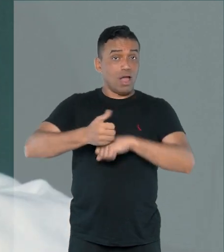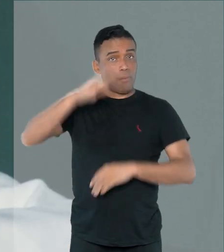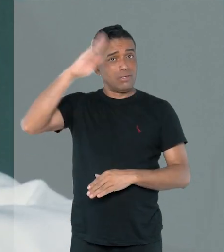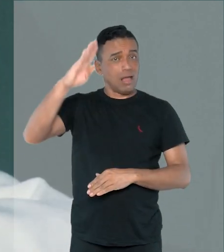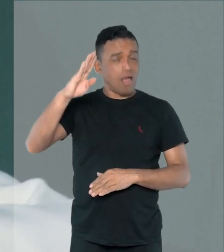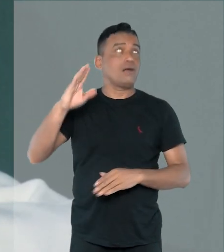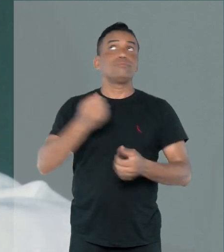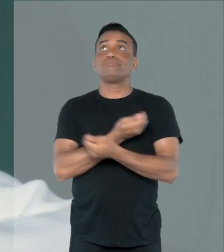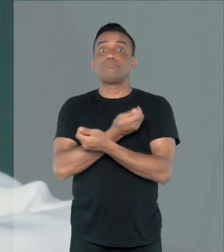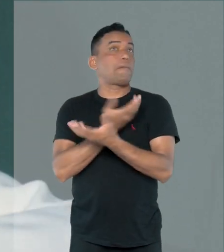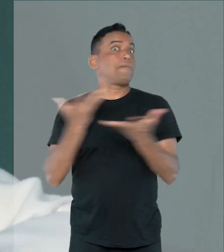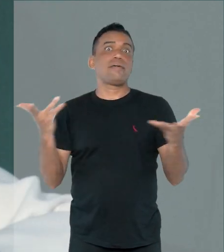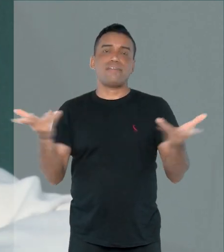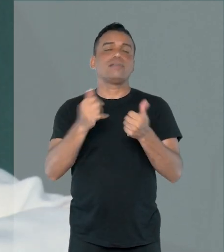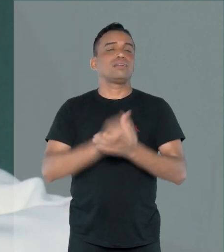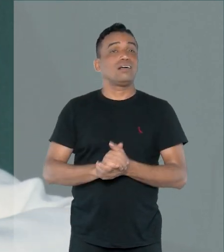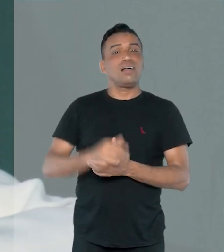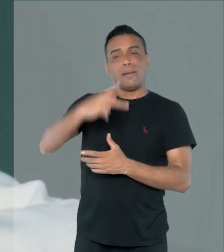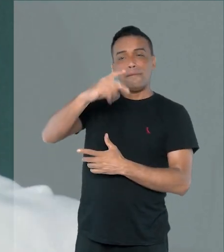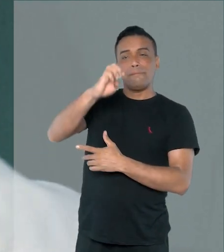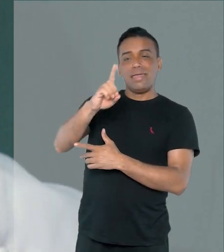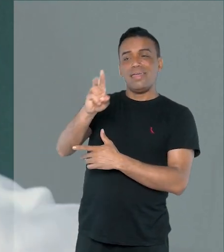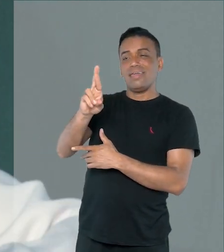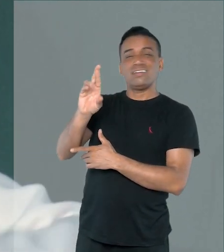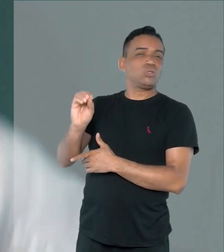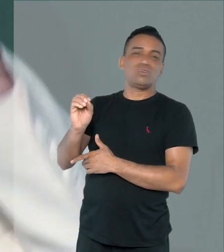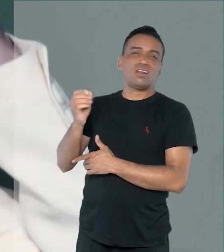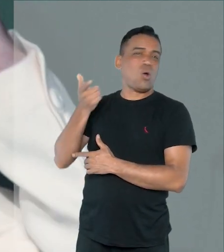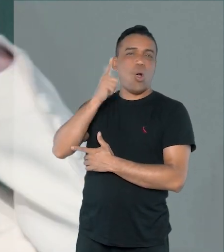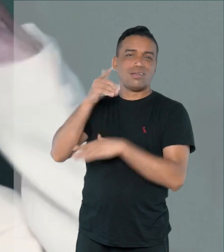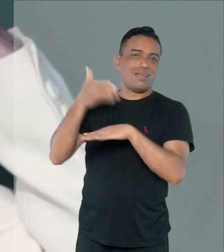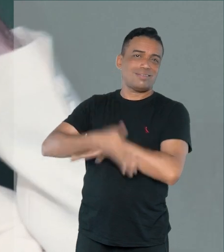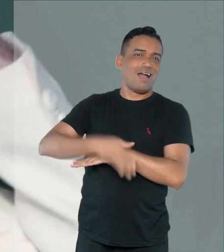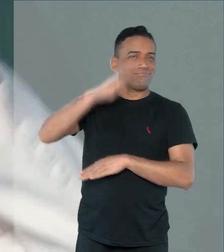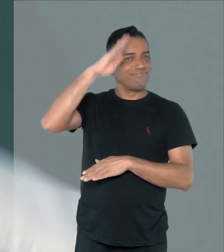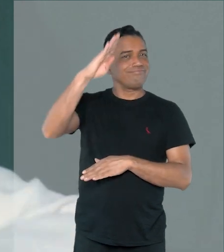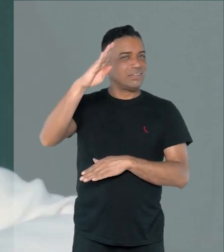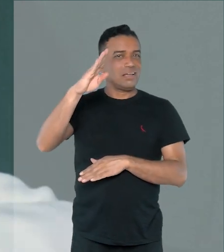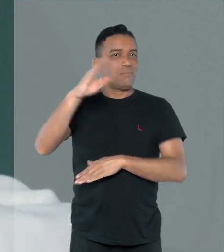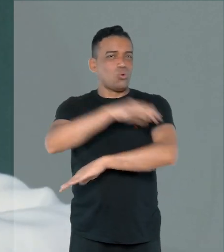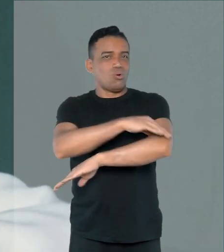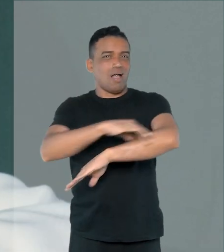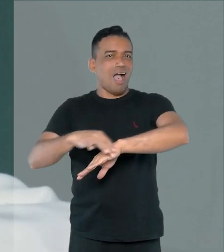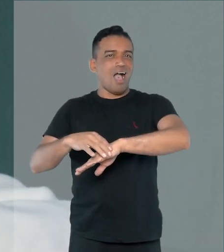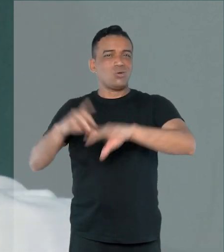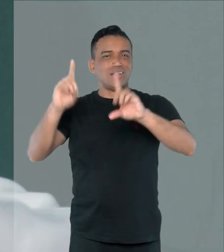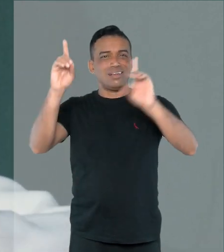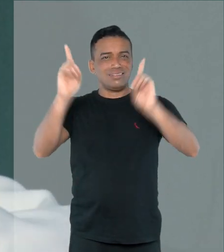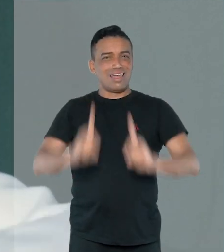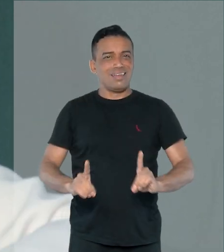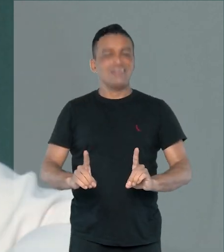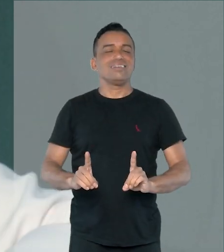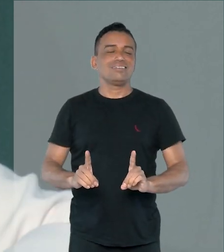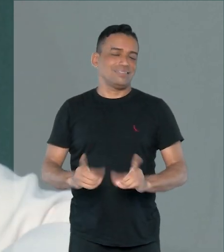pode servir, né, por causa do braço, fica ajudando, digamos, eles estão,